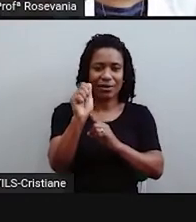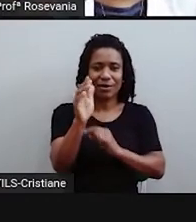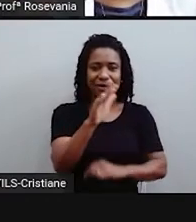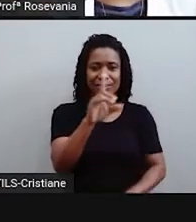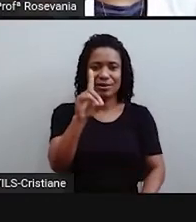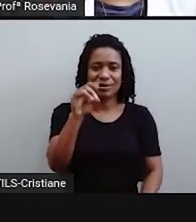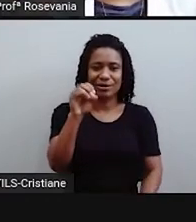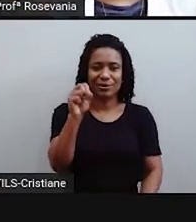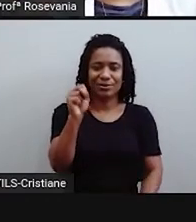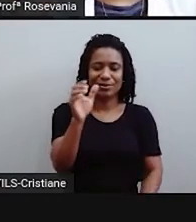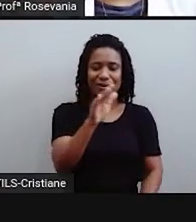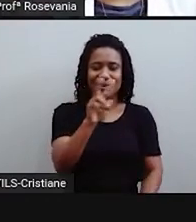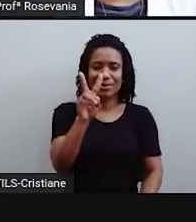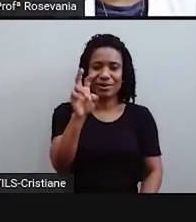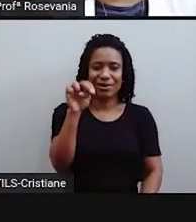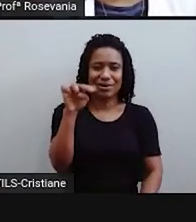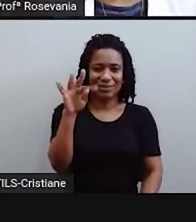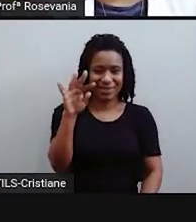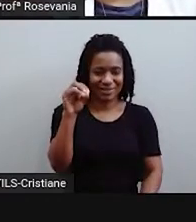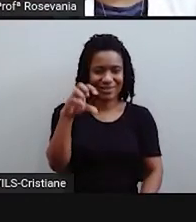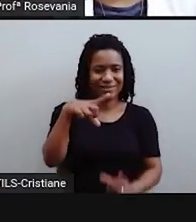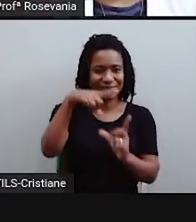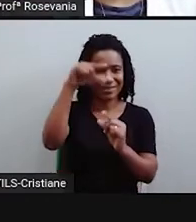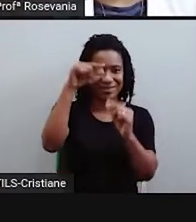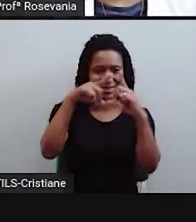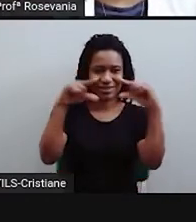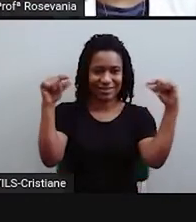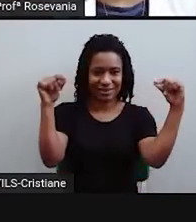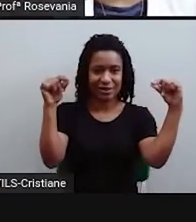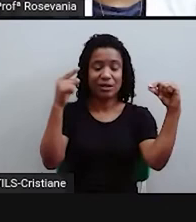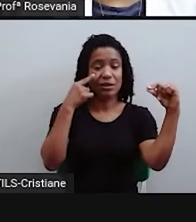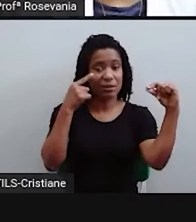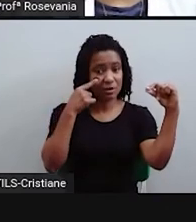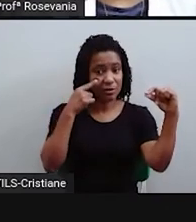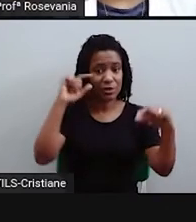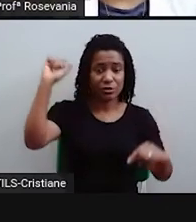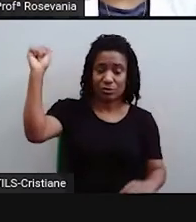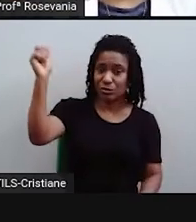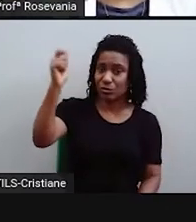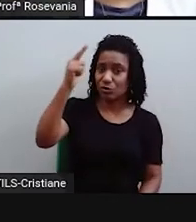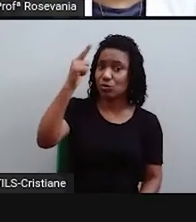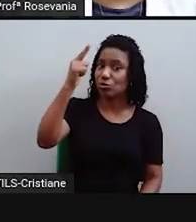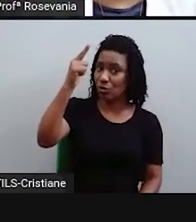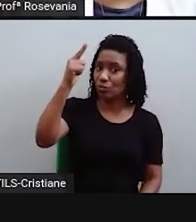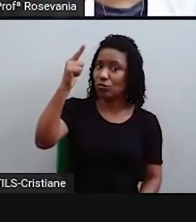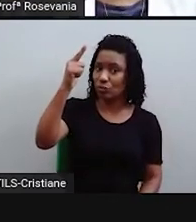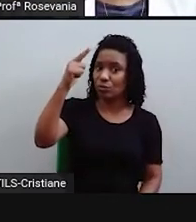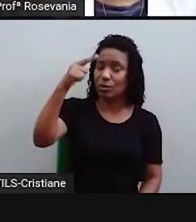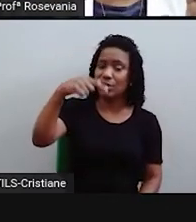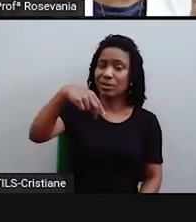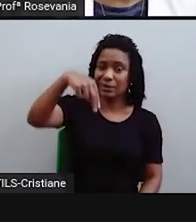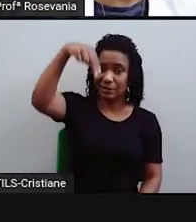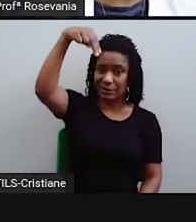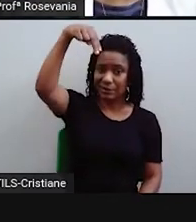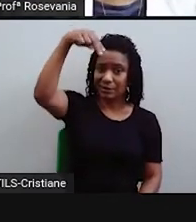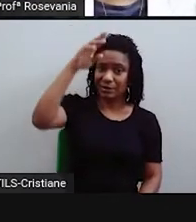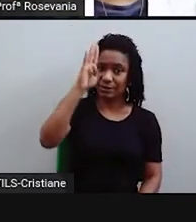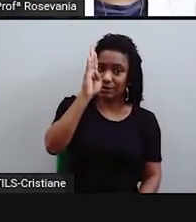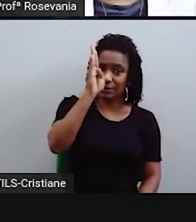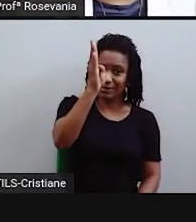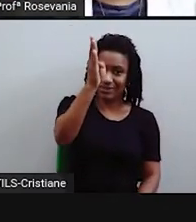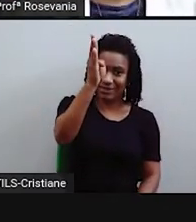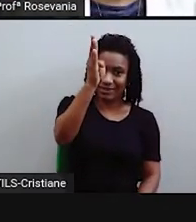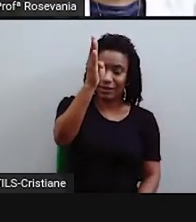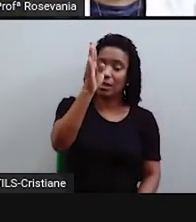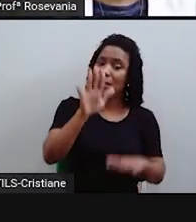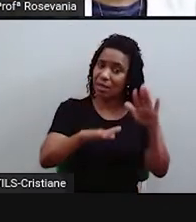de vista, e saber que o sol, a depender da estação, ele nasce também em pontos diferentes, mas no momento